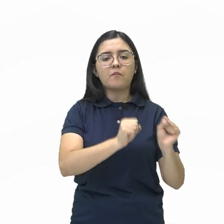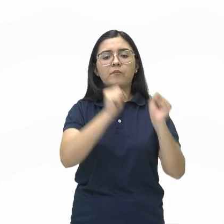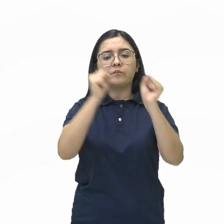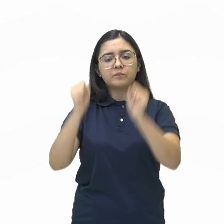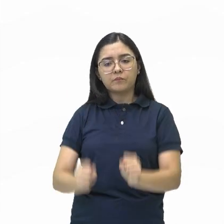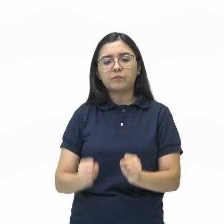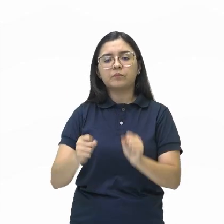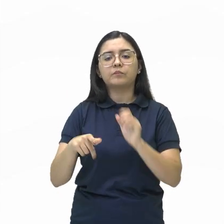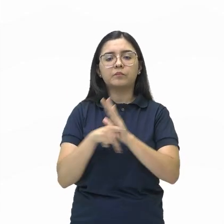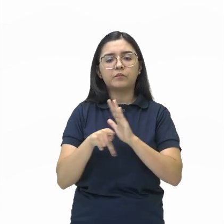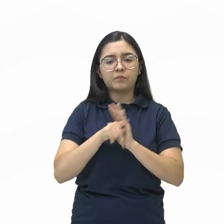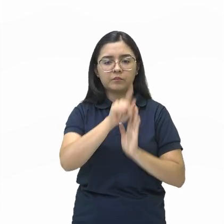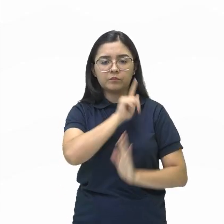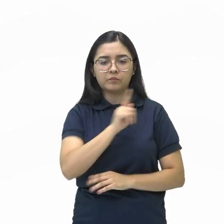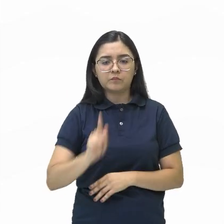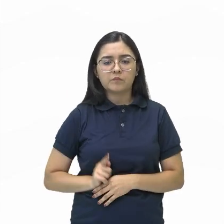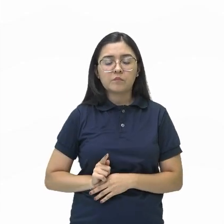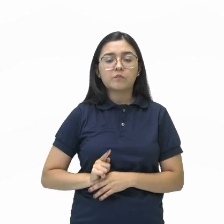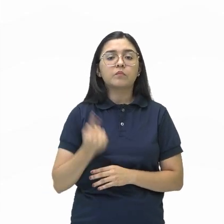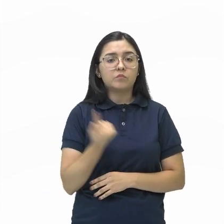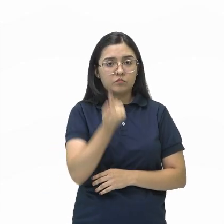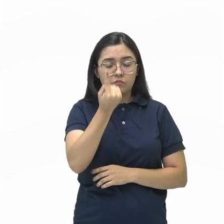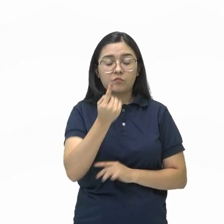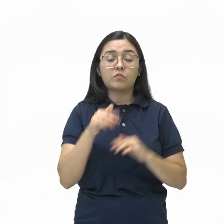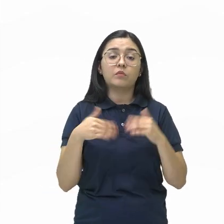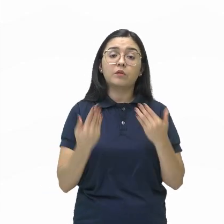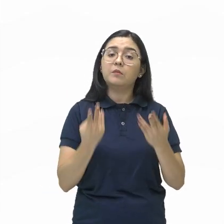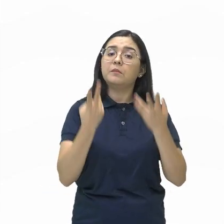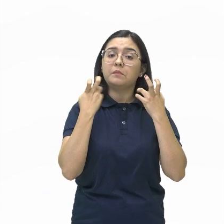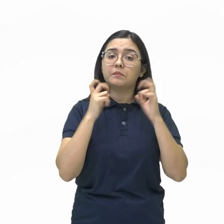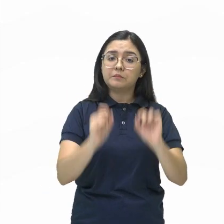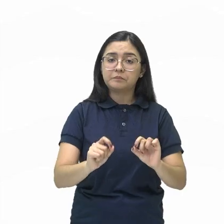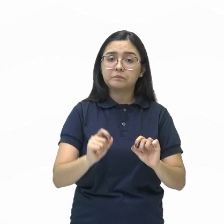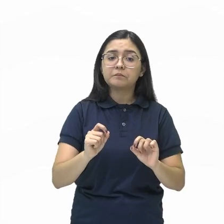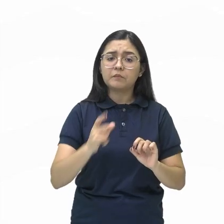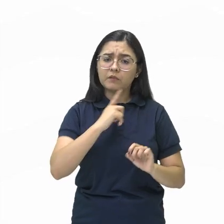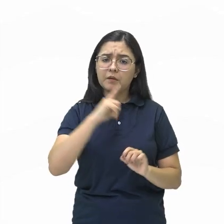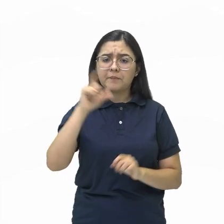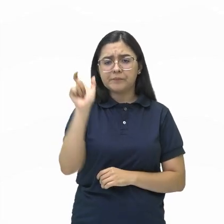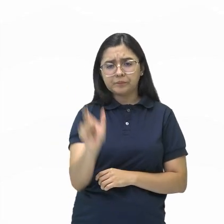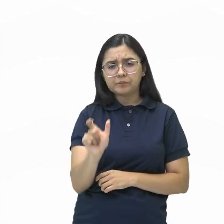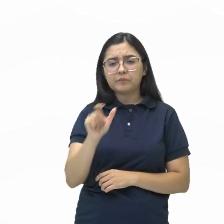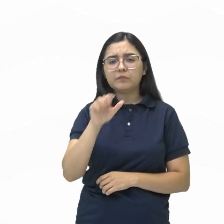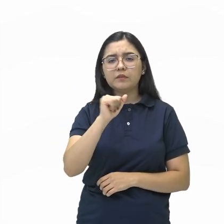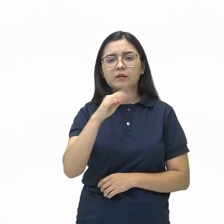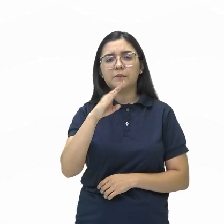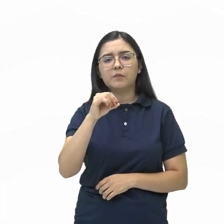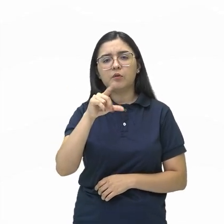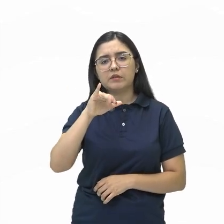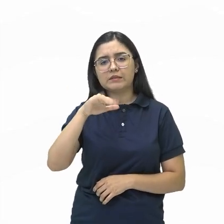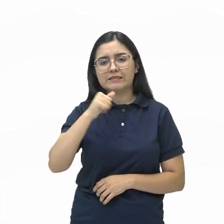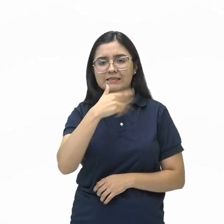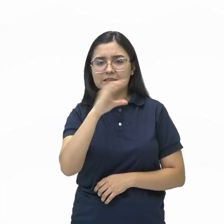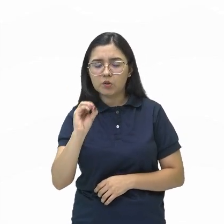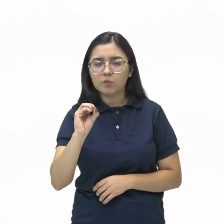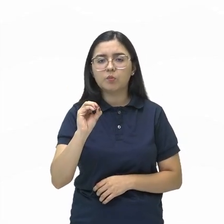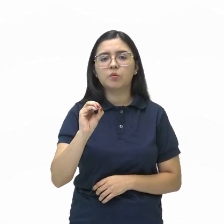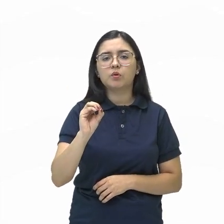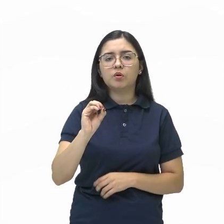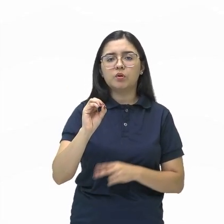no Estado. Então vocês percebem que, vocês veem que tem palavra abolição,